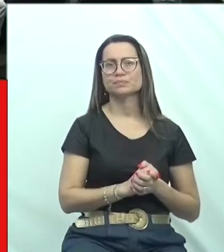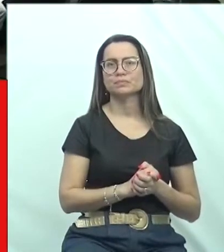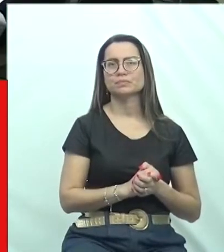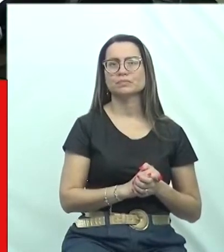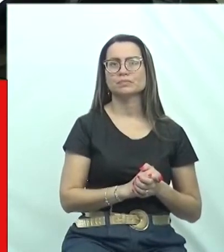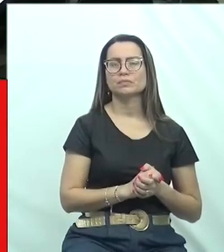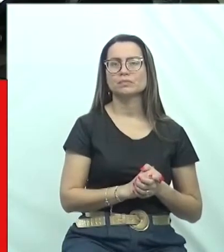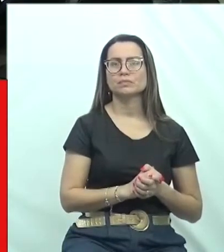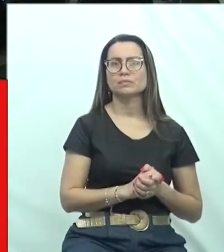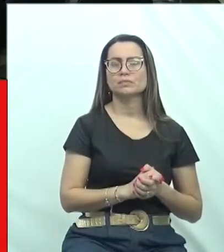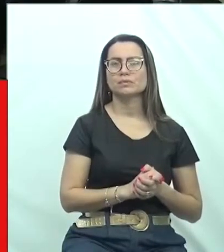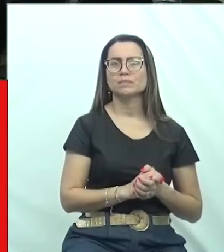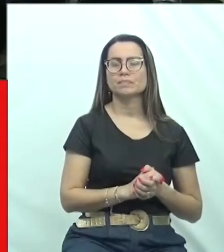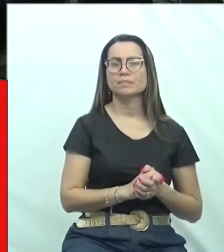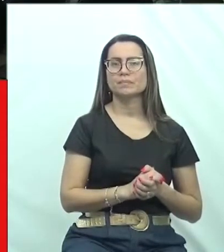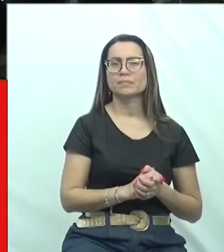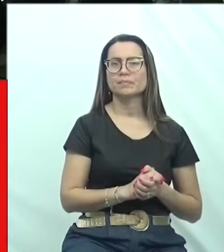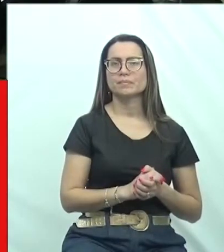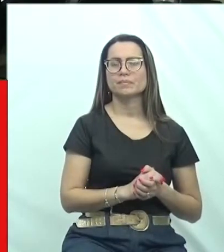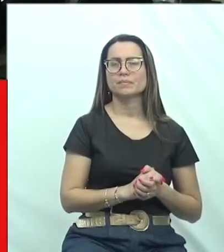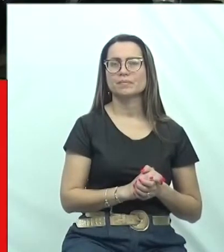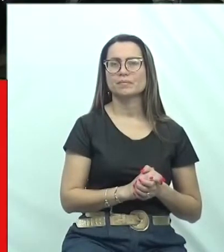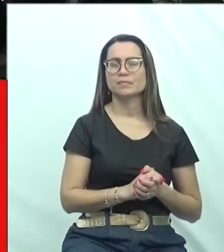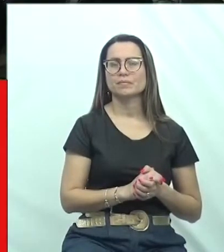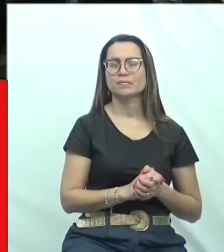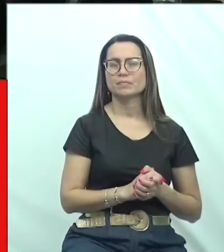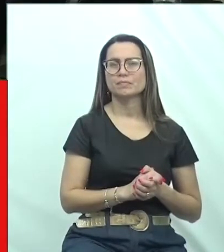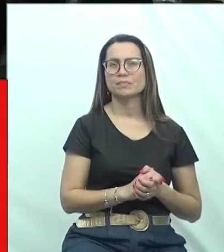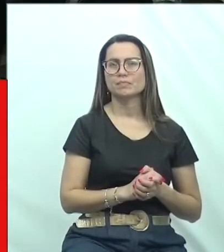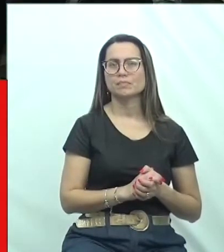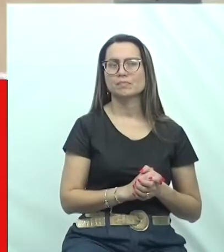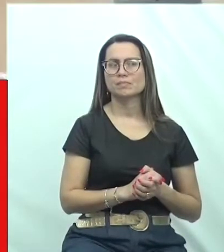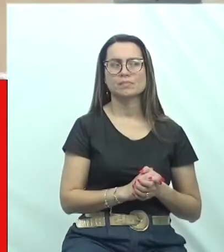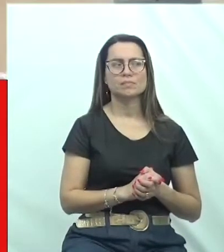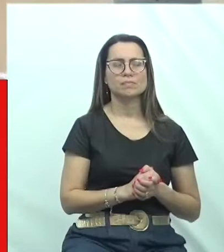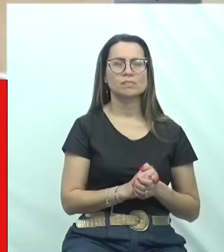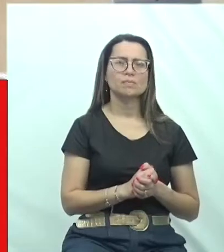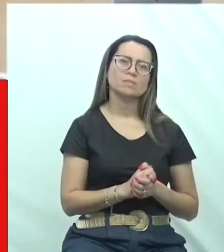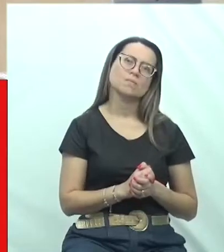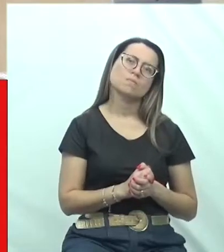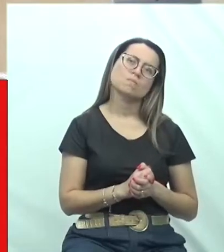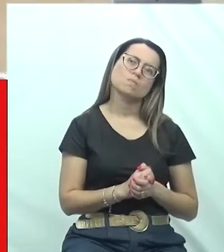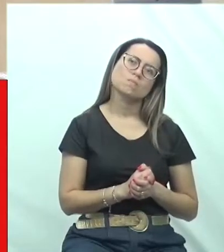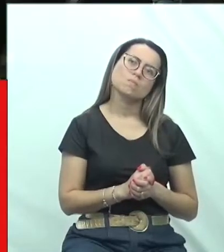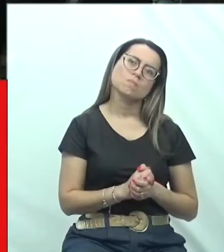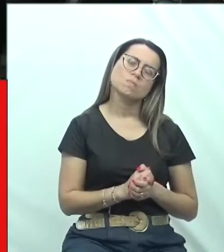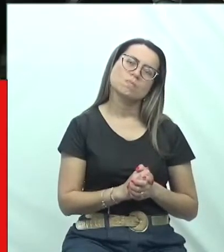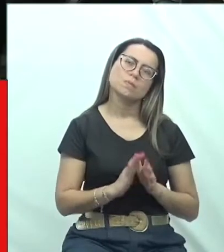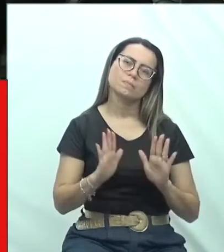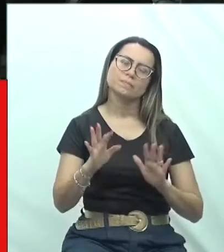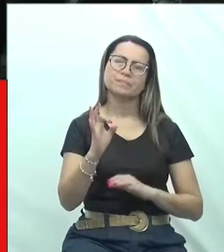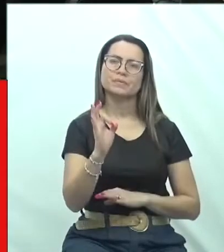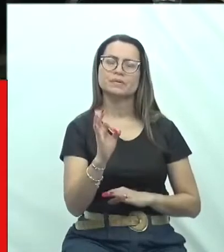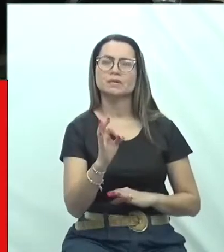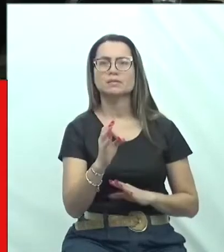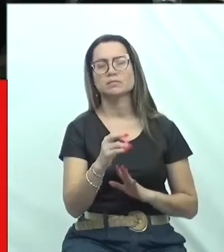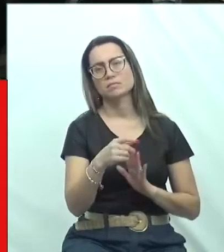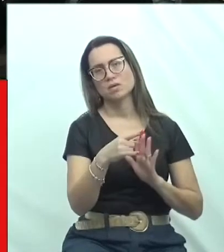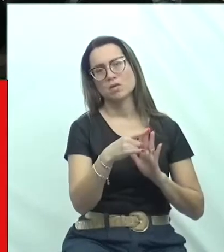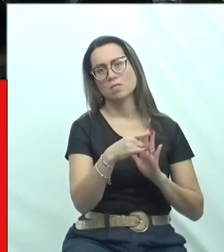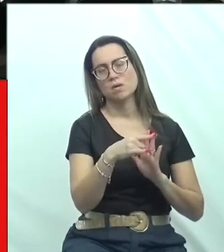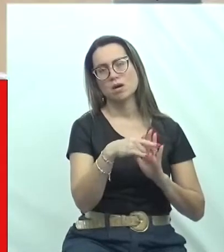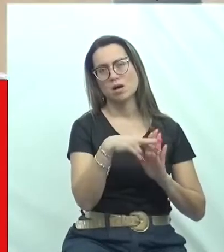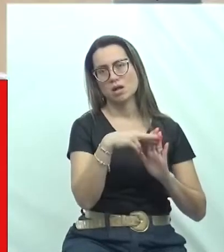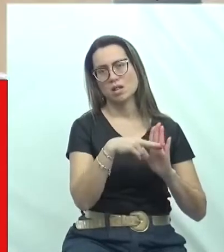Certo. Um que veda e o outro das adjacências. Da CISAM. Certo. Essa é uma resolução ali da CISAM. Isso,